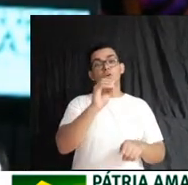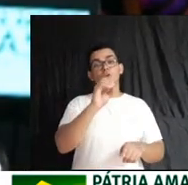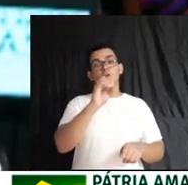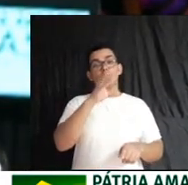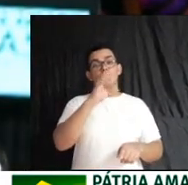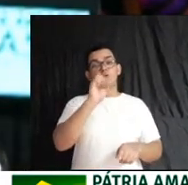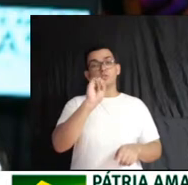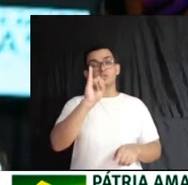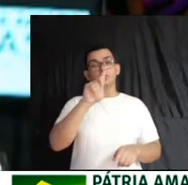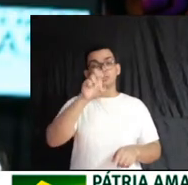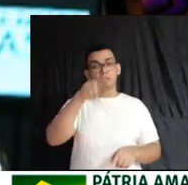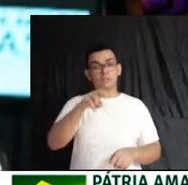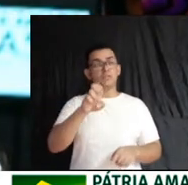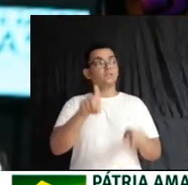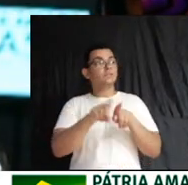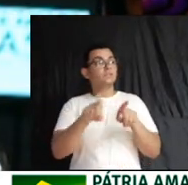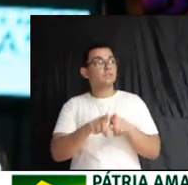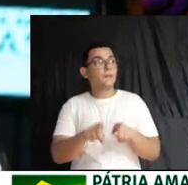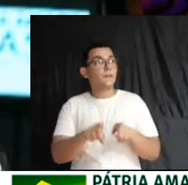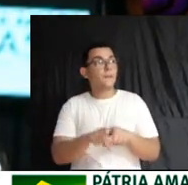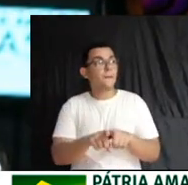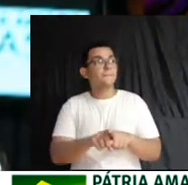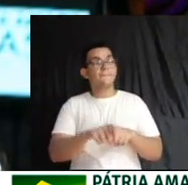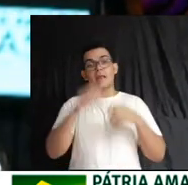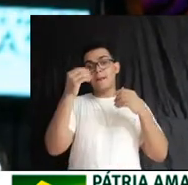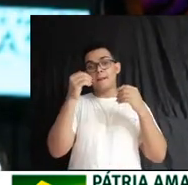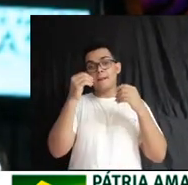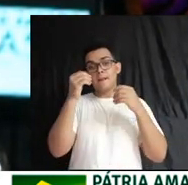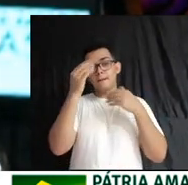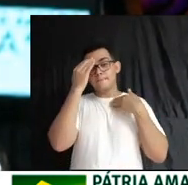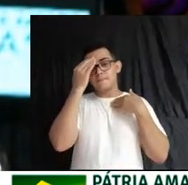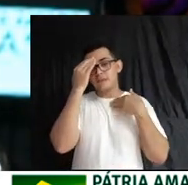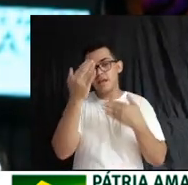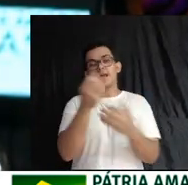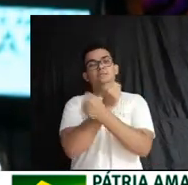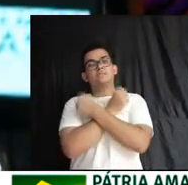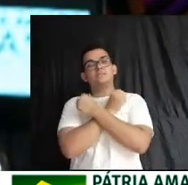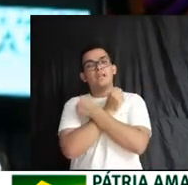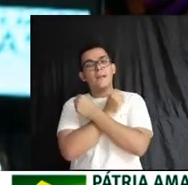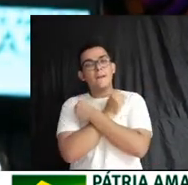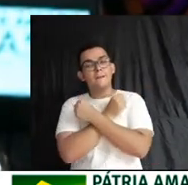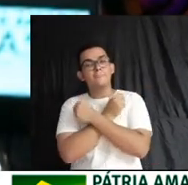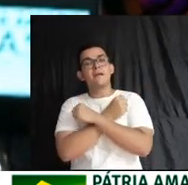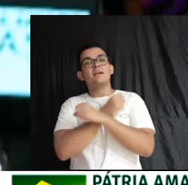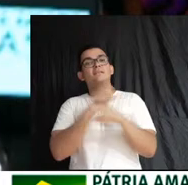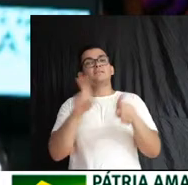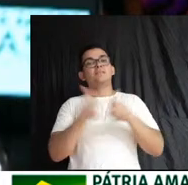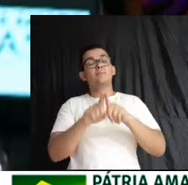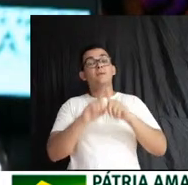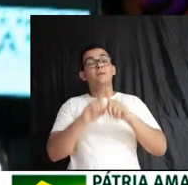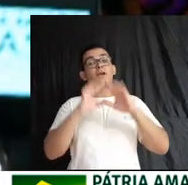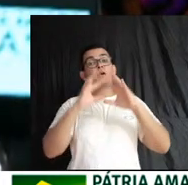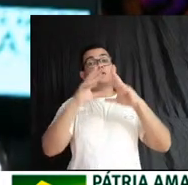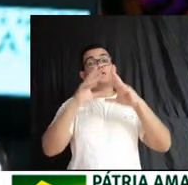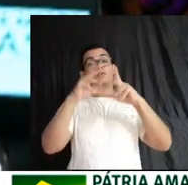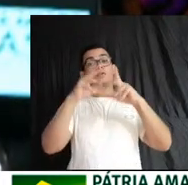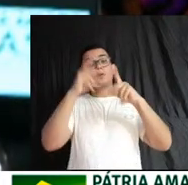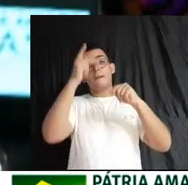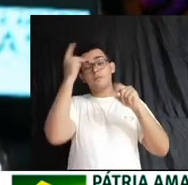Andrade, minha irmã, mora lá em Jaraguá do Sul, Santa Catarina. Obrigada de coração por estar ligadinha aí na live. Cunhado